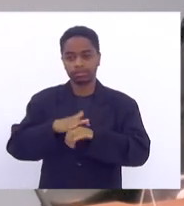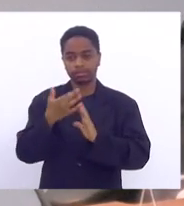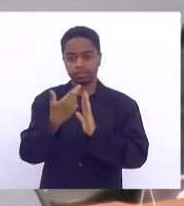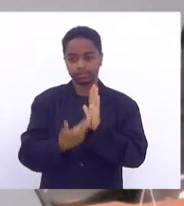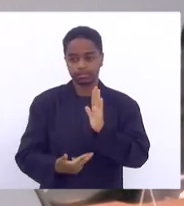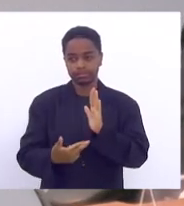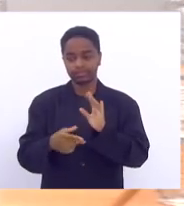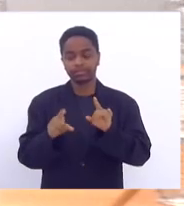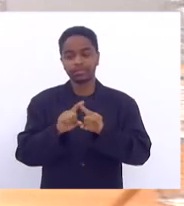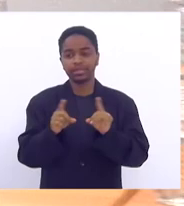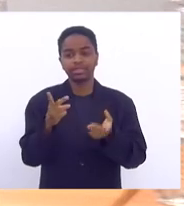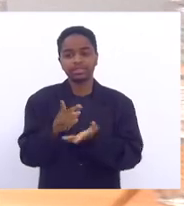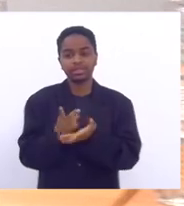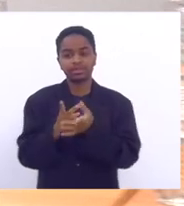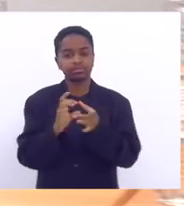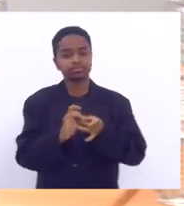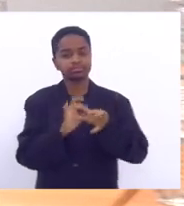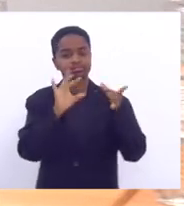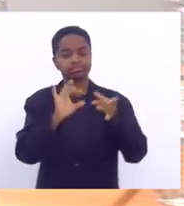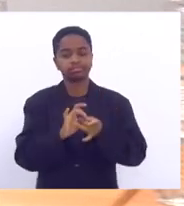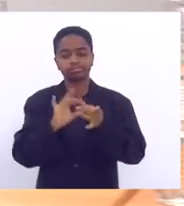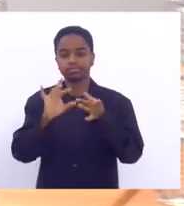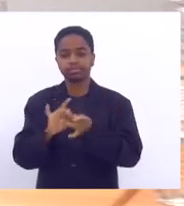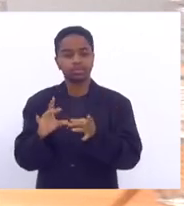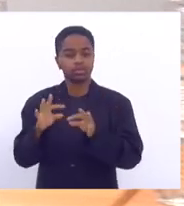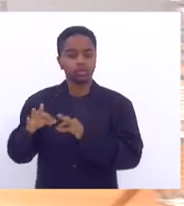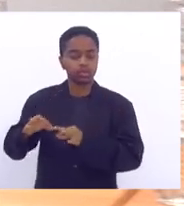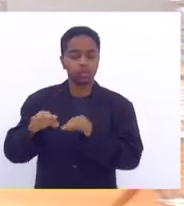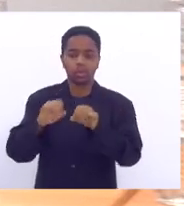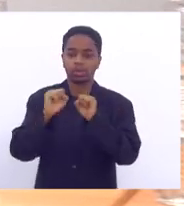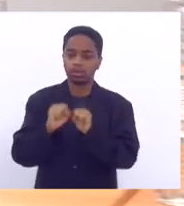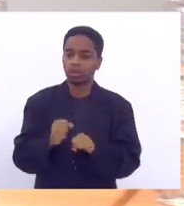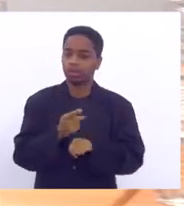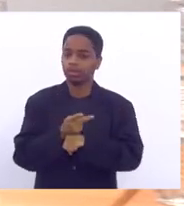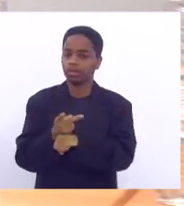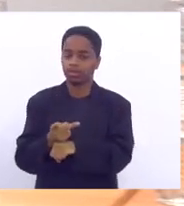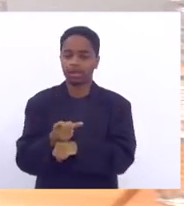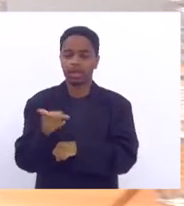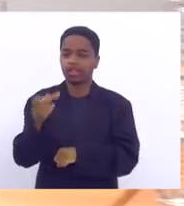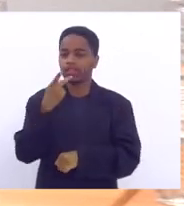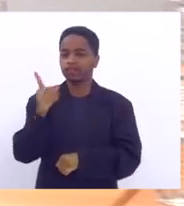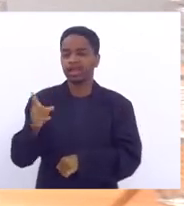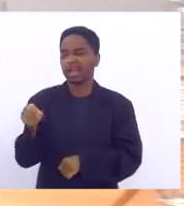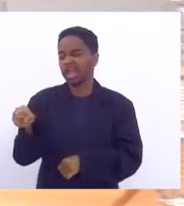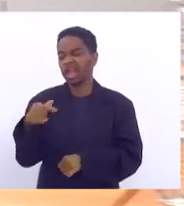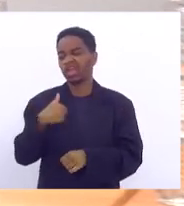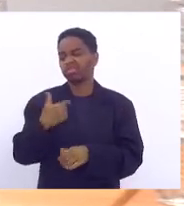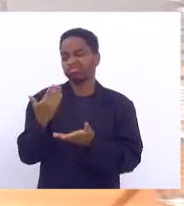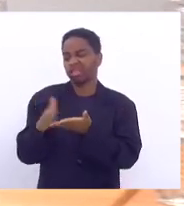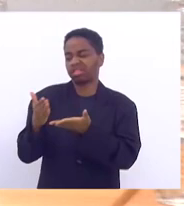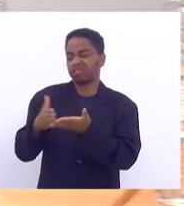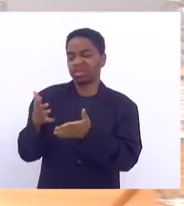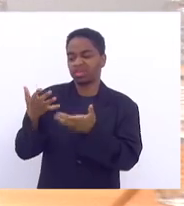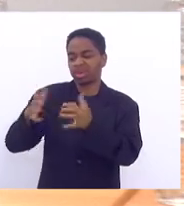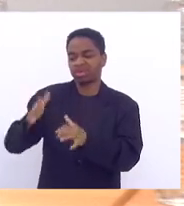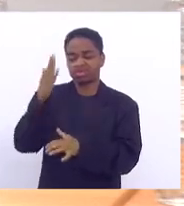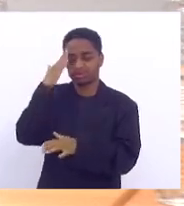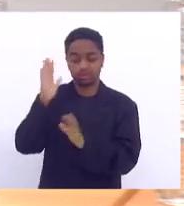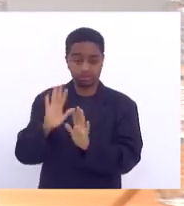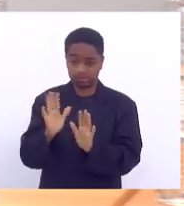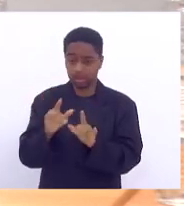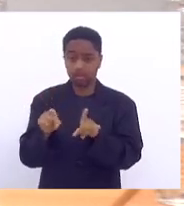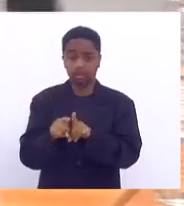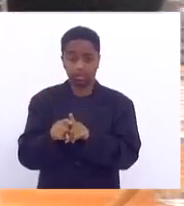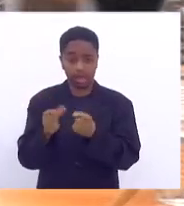sempre se coloca à disposição de todos ele não se coloca olha isso aí não tenho nada a ver Assessoria dele